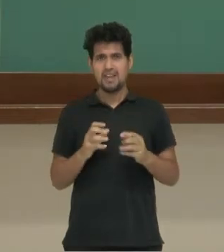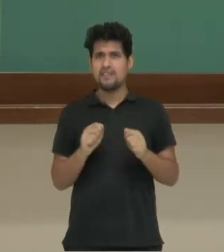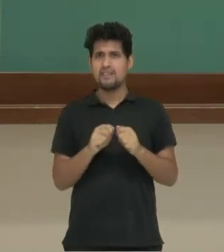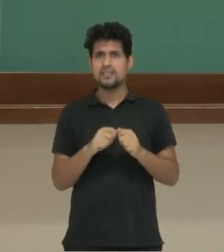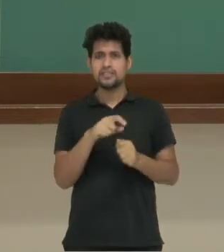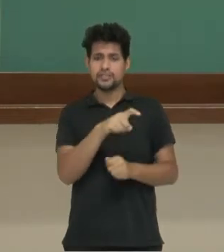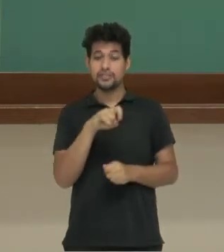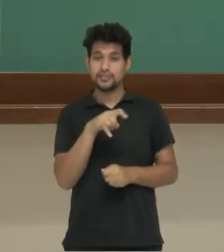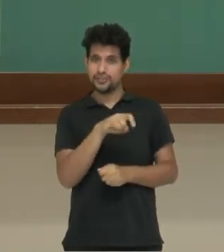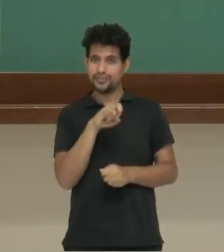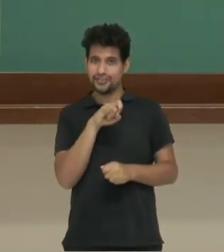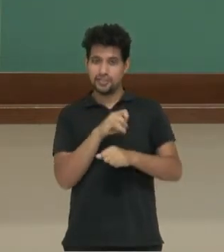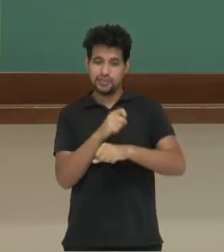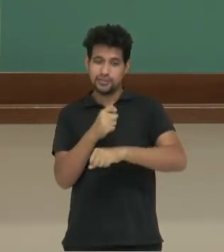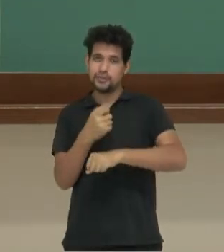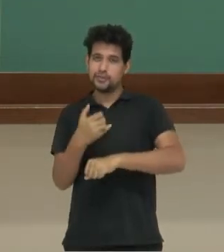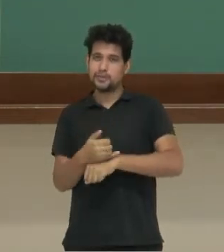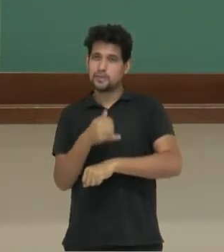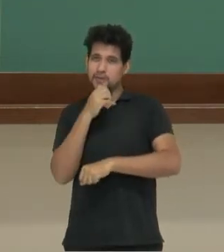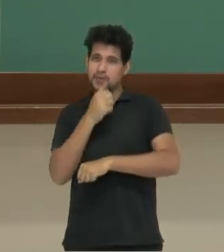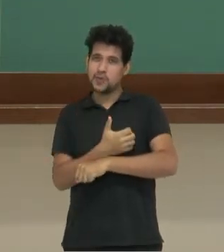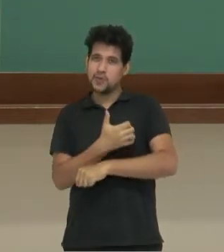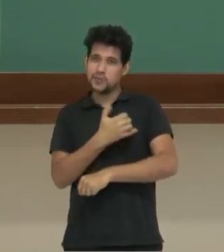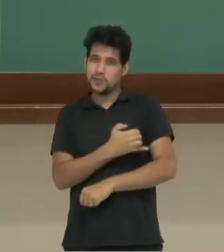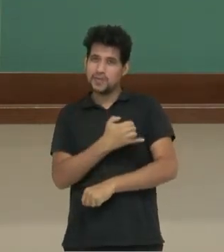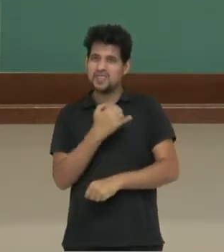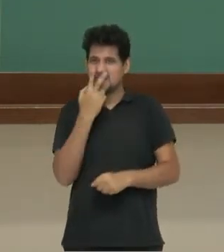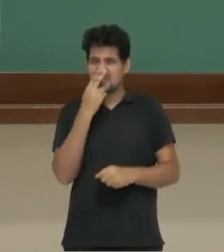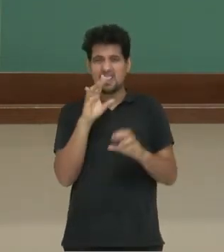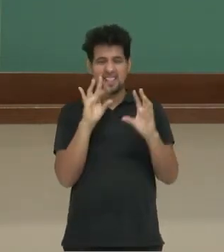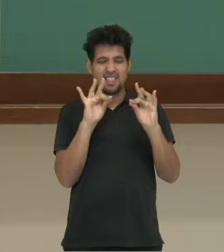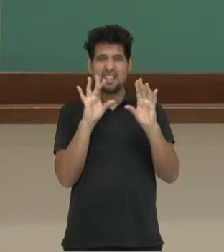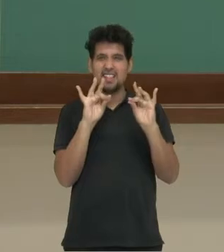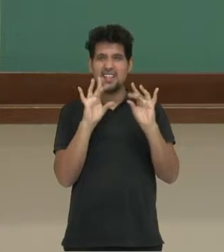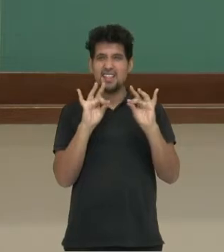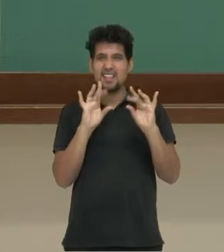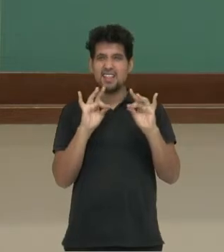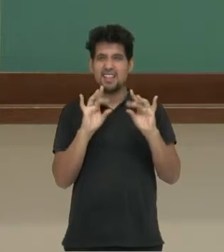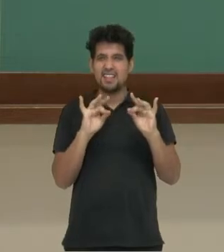xixi, né? Ele vai... Não seria bem o xixi, né? Seria...